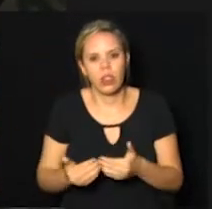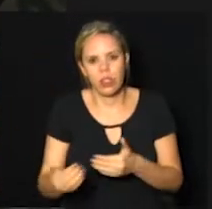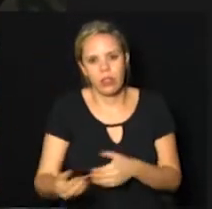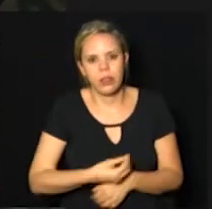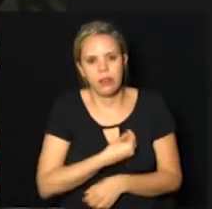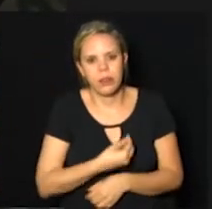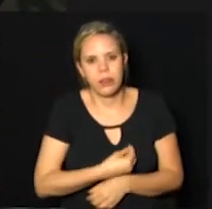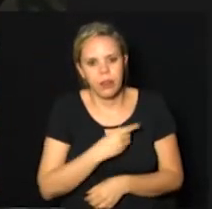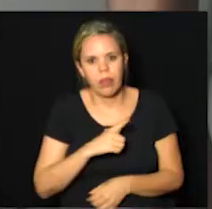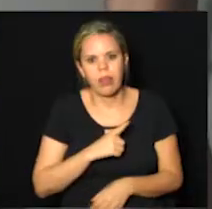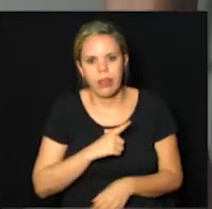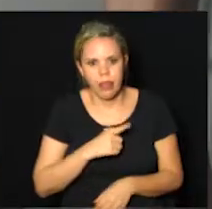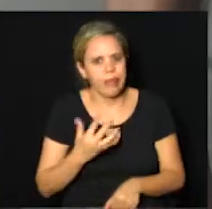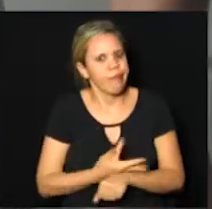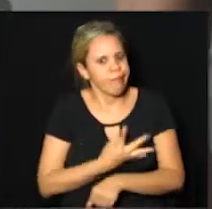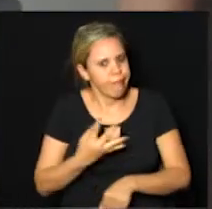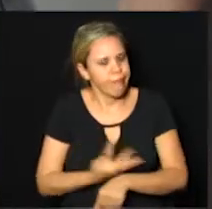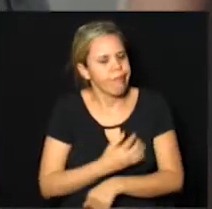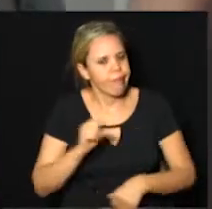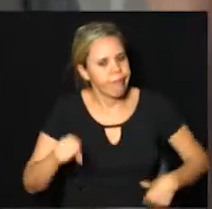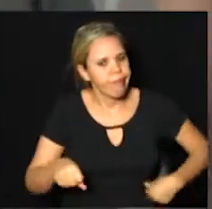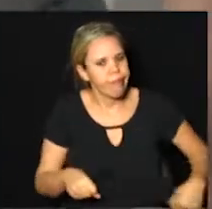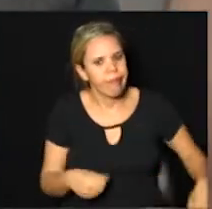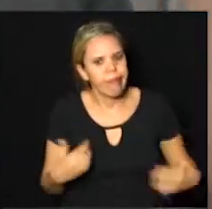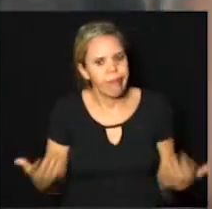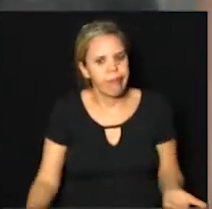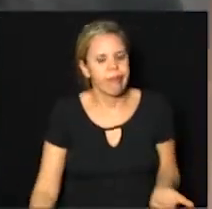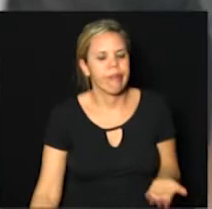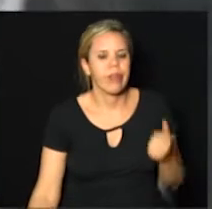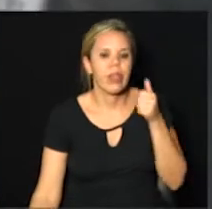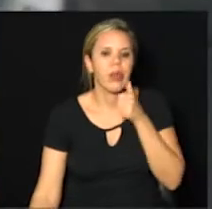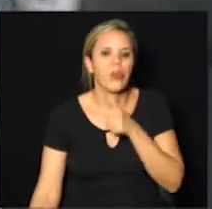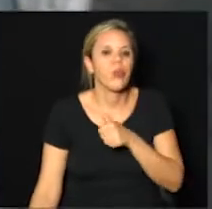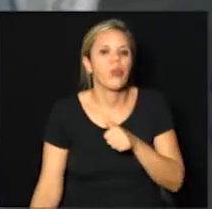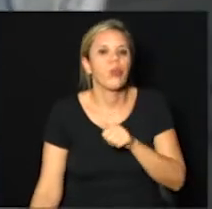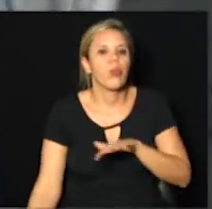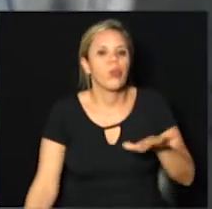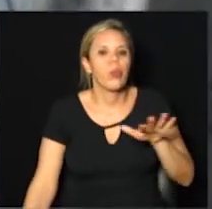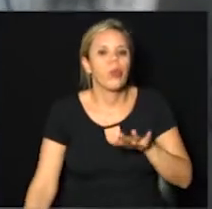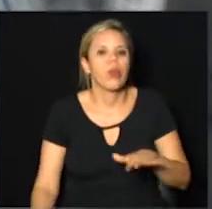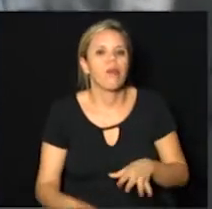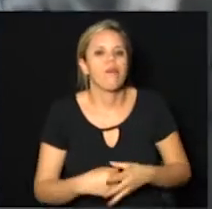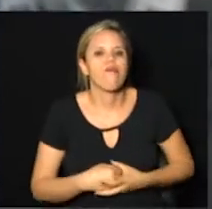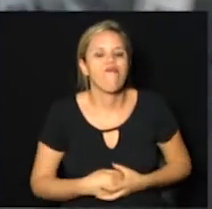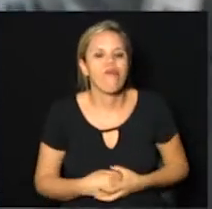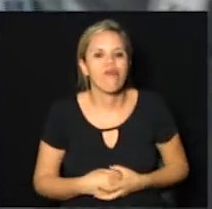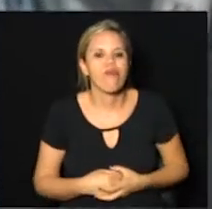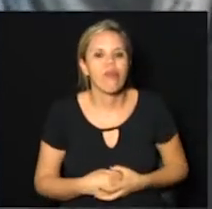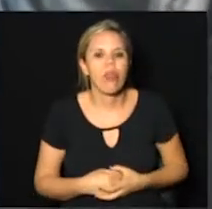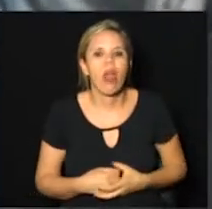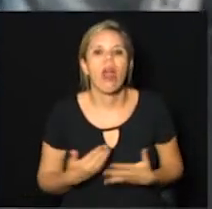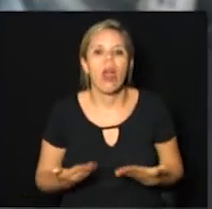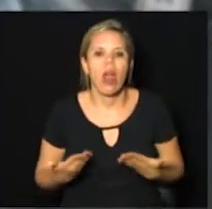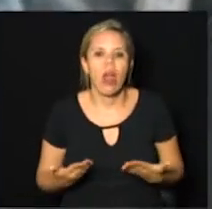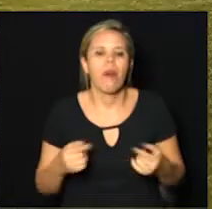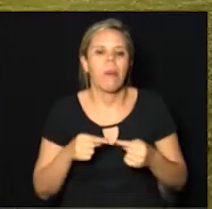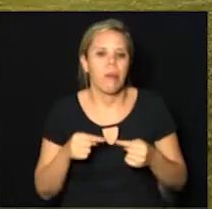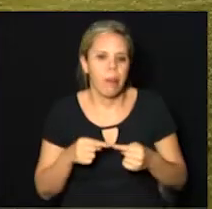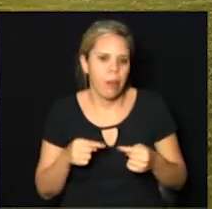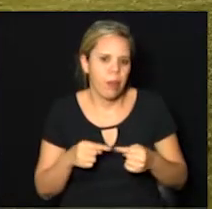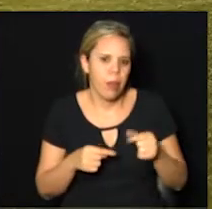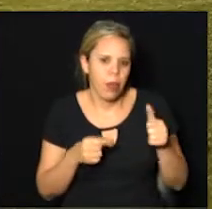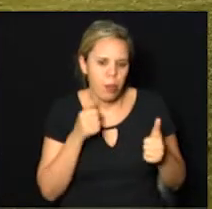um preço, não é assim? Então, a mulher que está no peso adequado, que